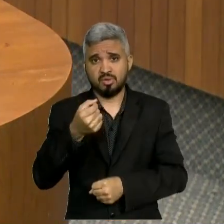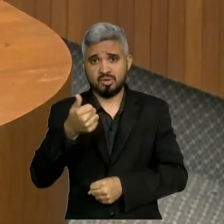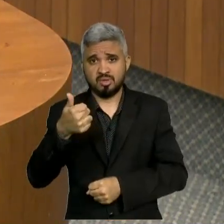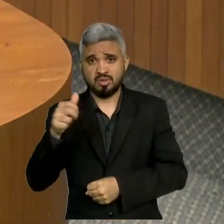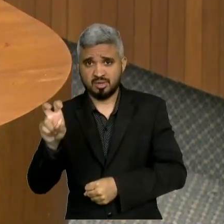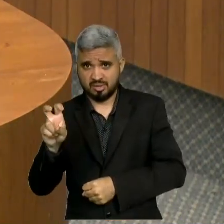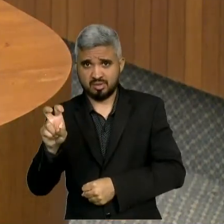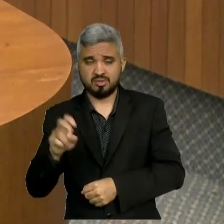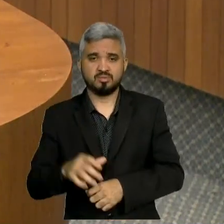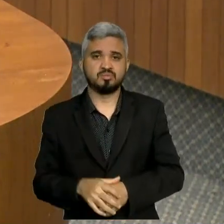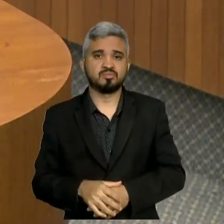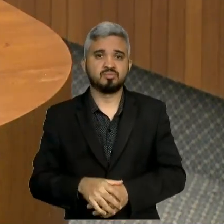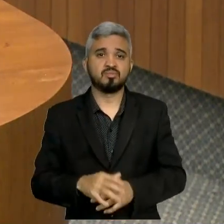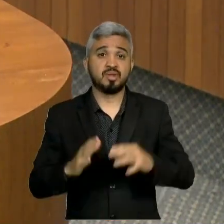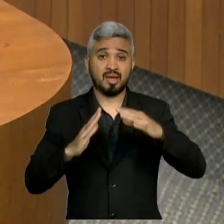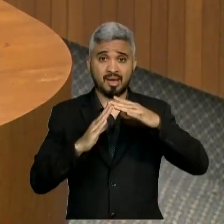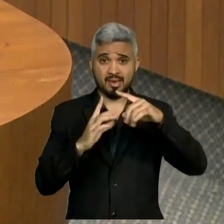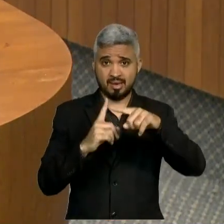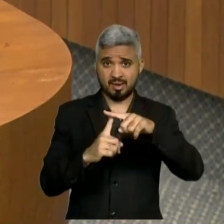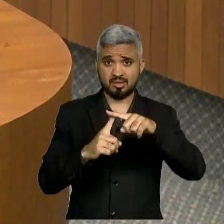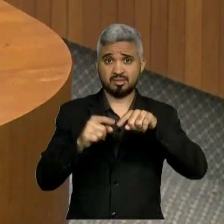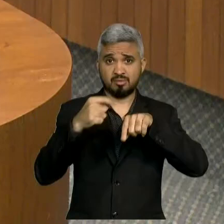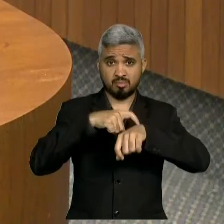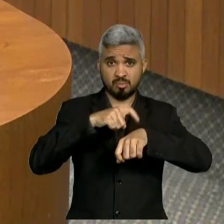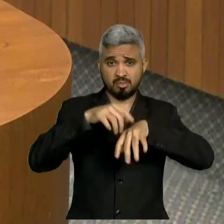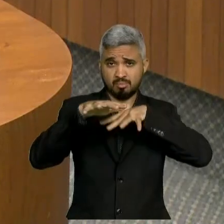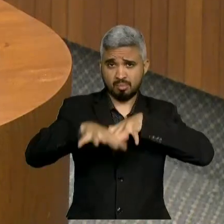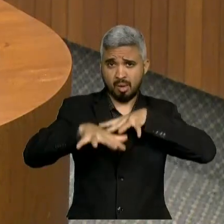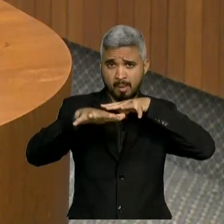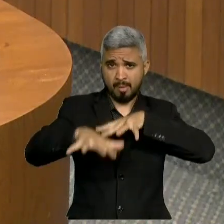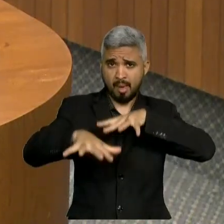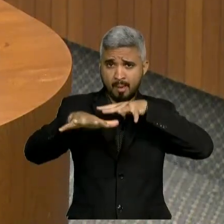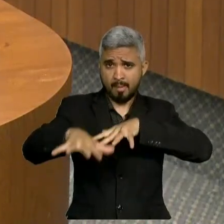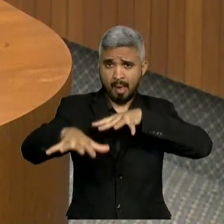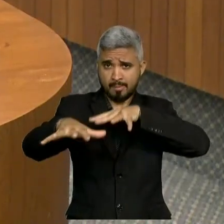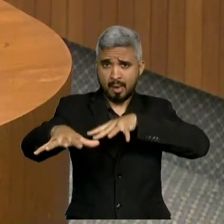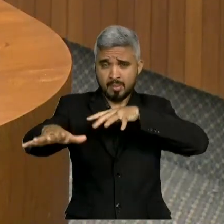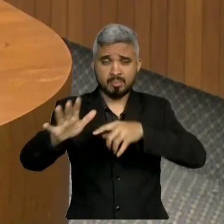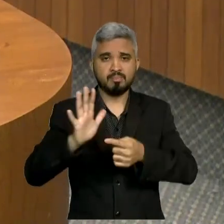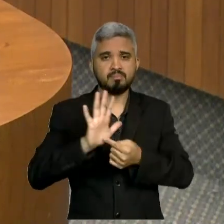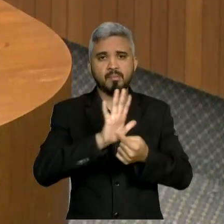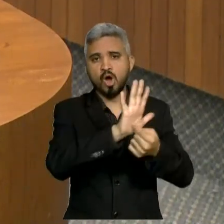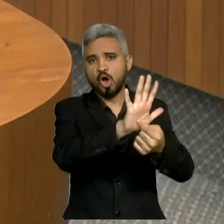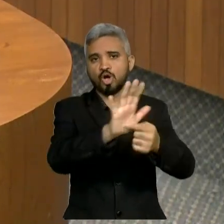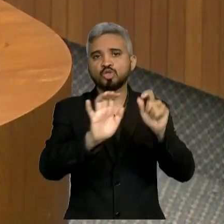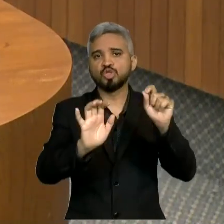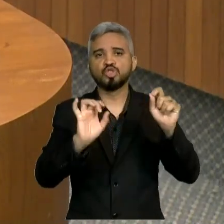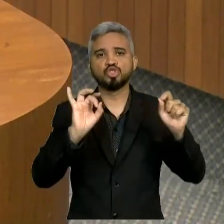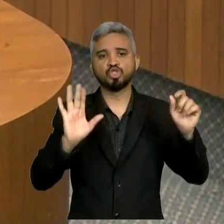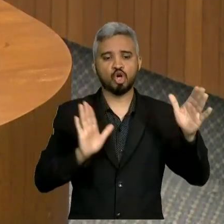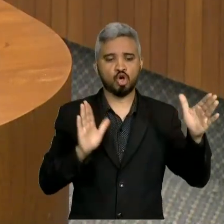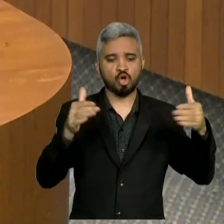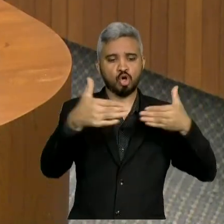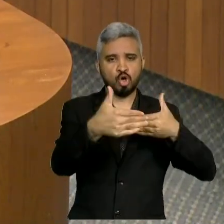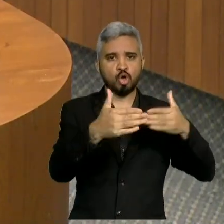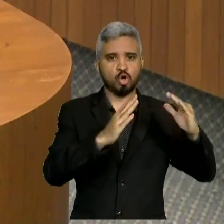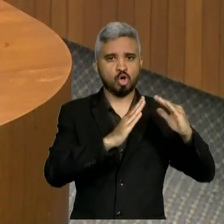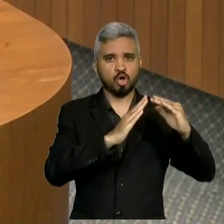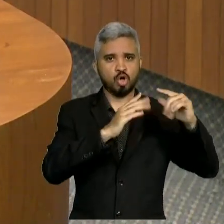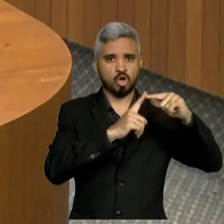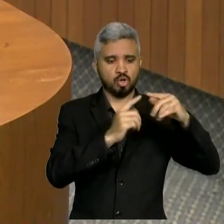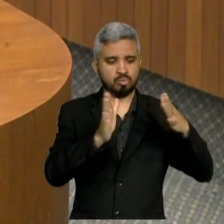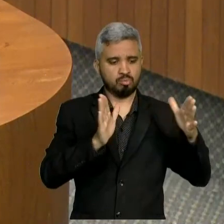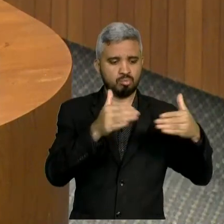que não é restrito aos templos, mas viva e aberta a toda a sociedade, além de unir as igrejas cristãs em um ato